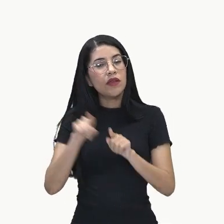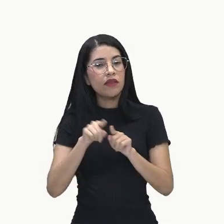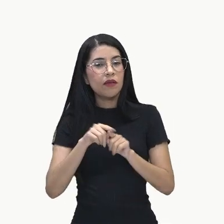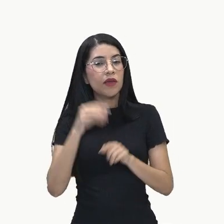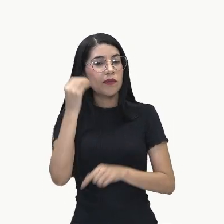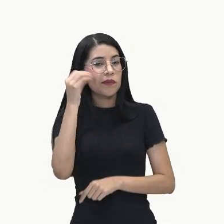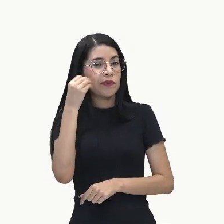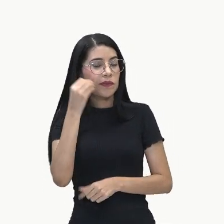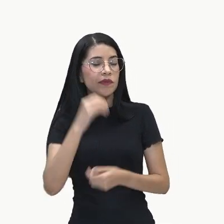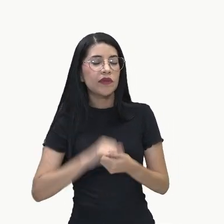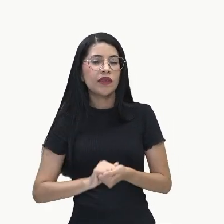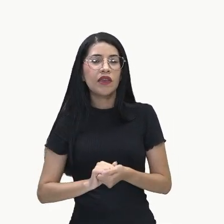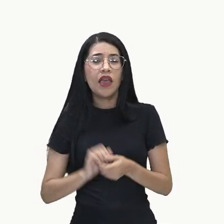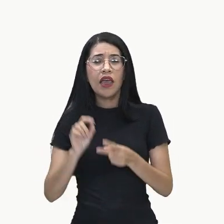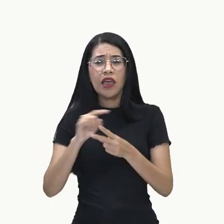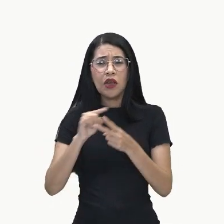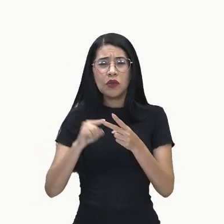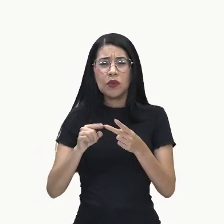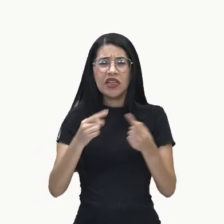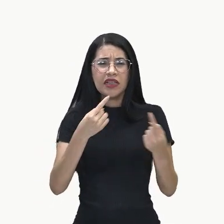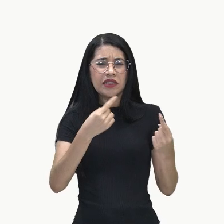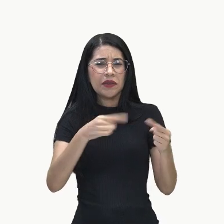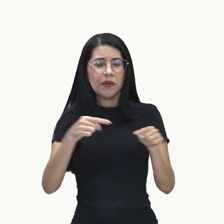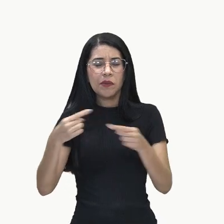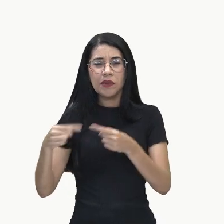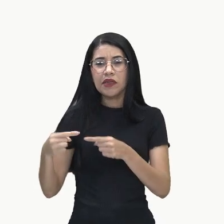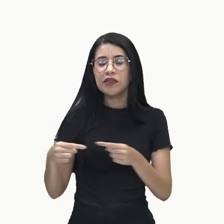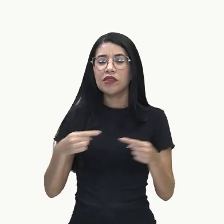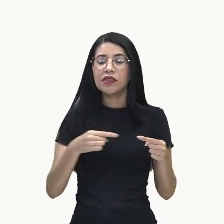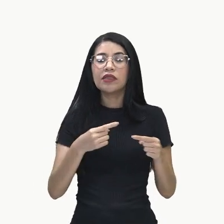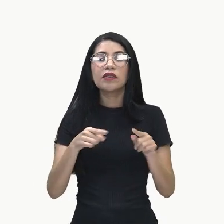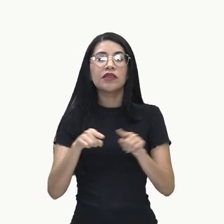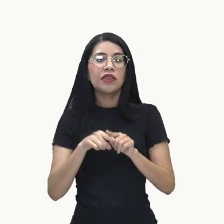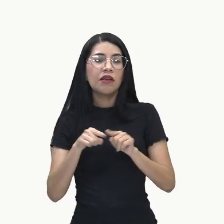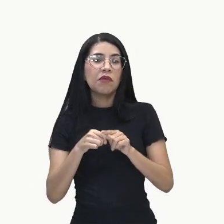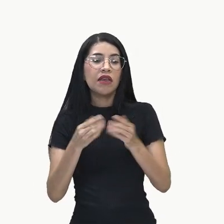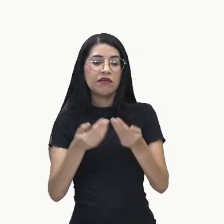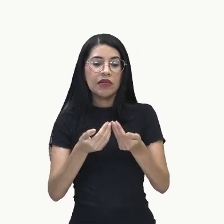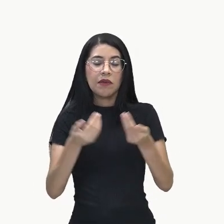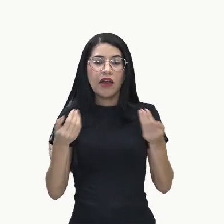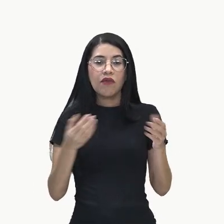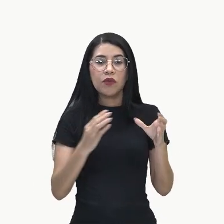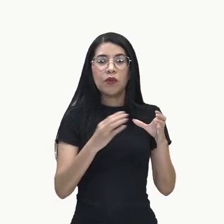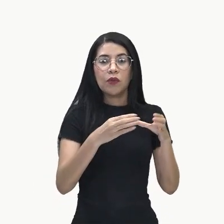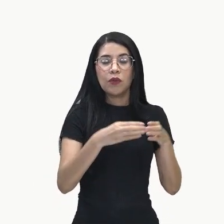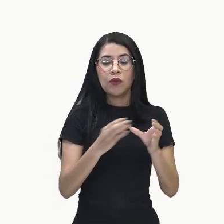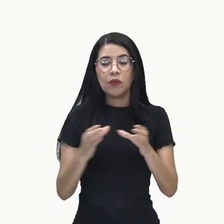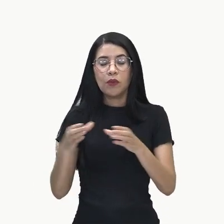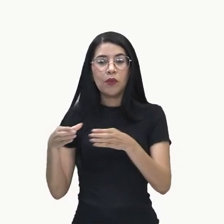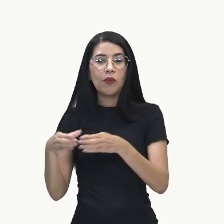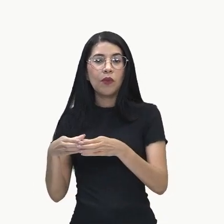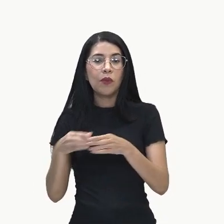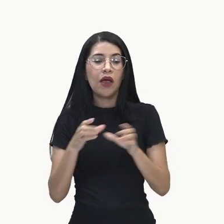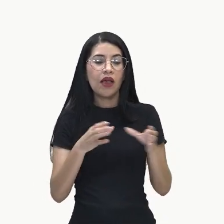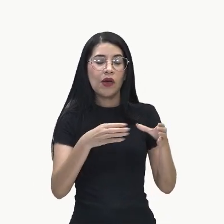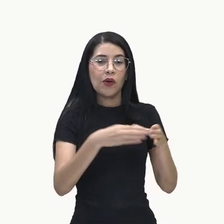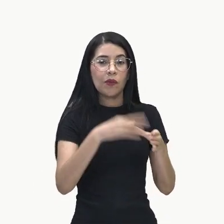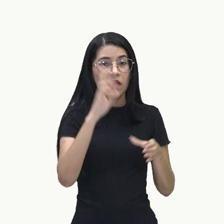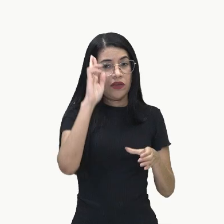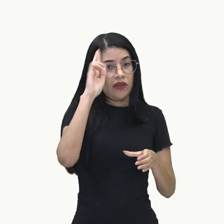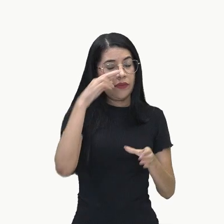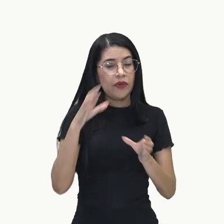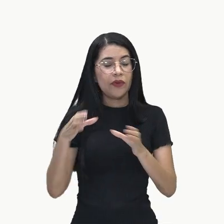que há séculos vinham brigando aí e dividiam os estudiosos sobre aquela maneira como